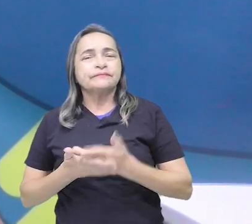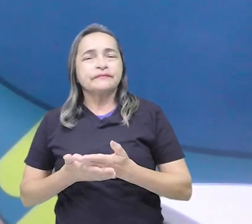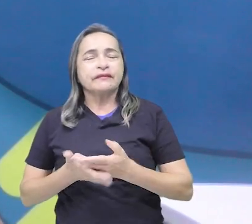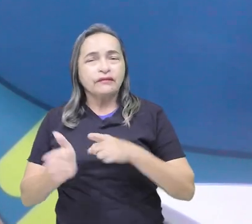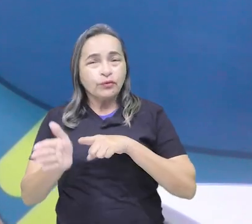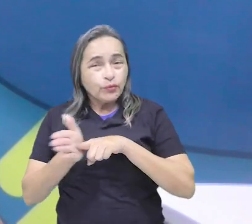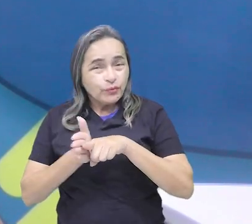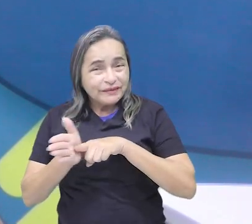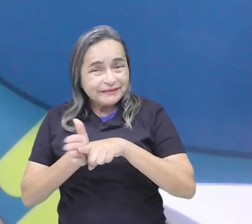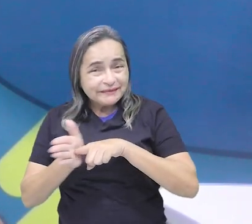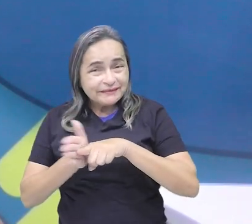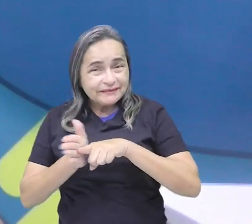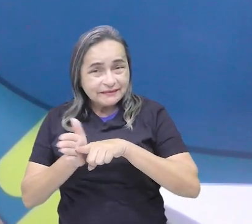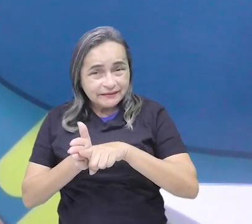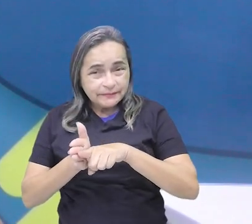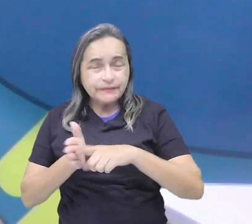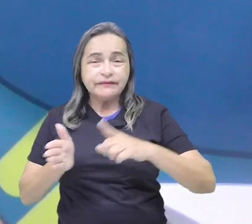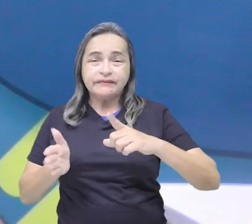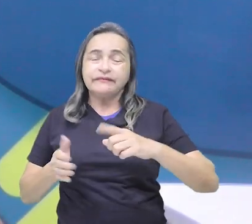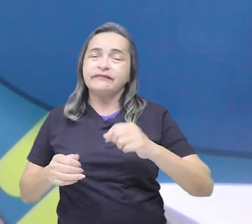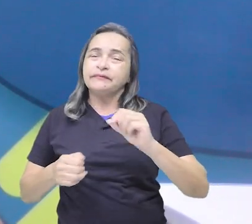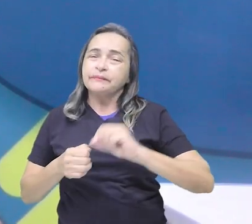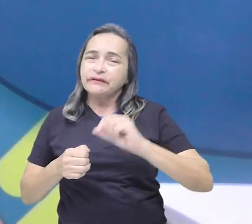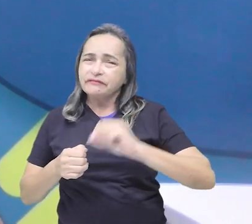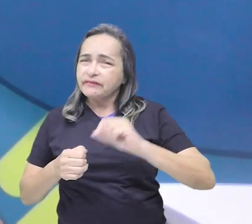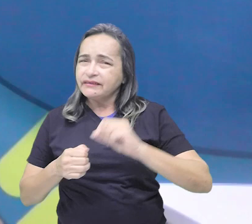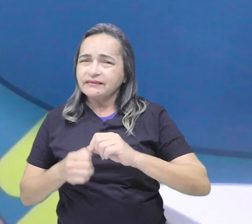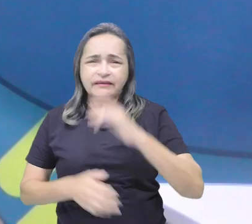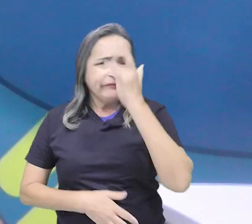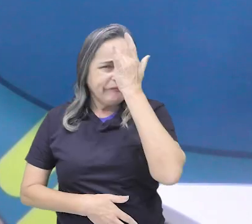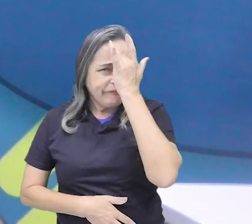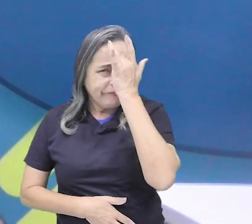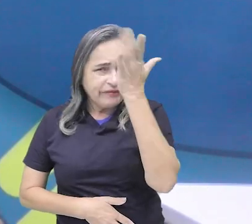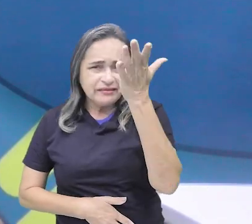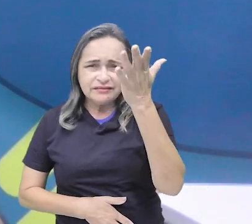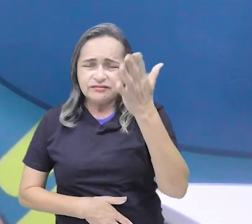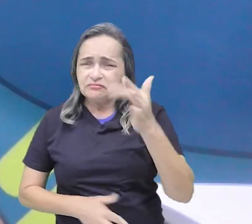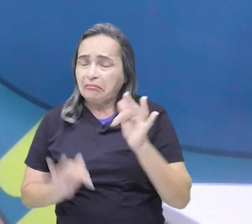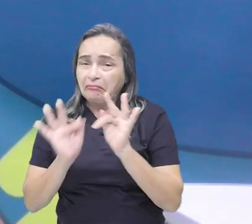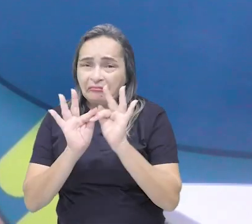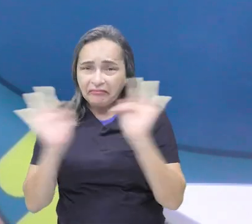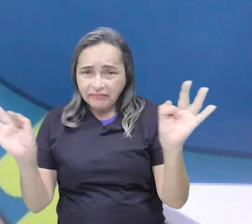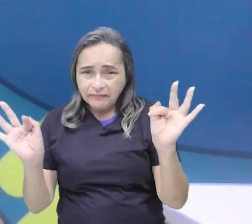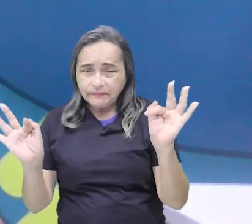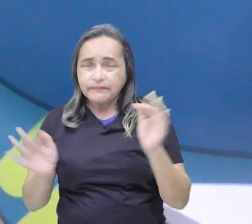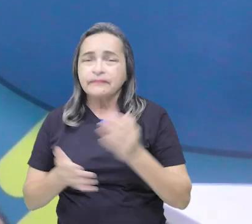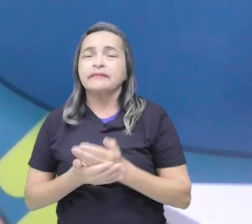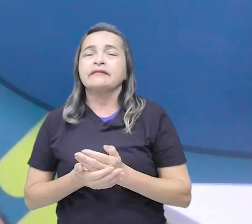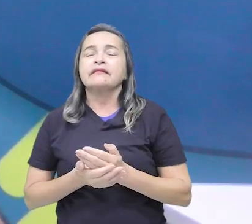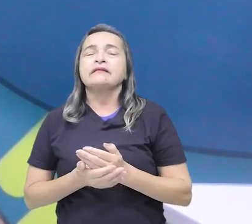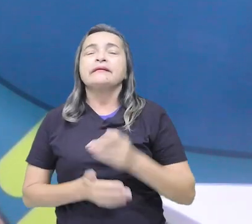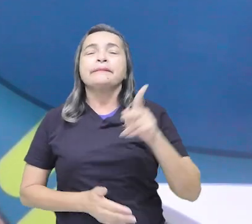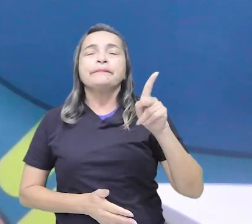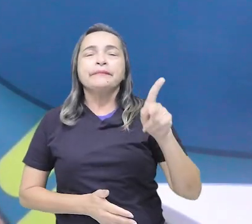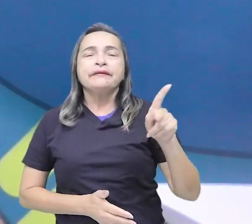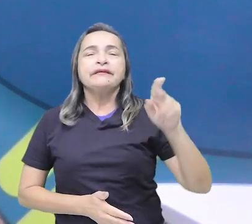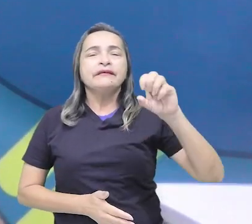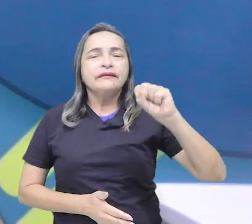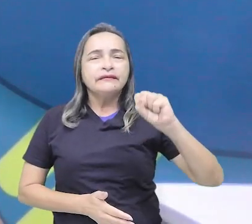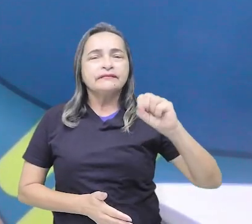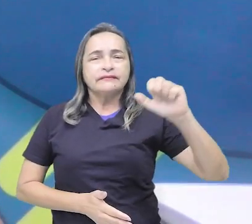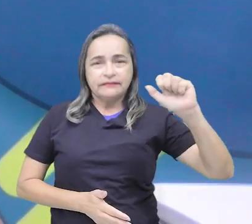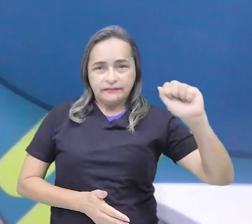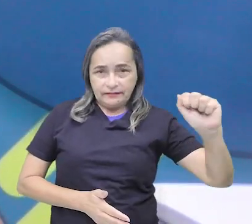exame fácil de se fazer, muito simples, não invasivo, chamado PSA. A partir dos 50